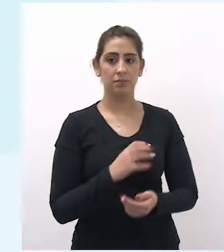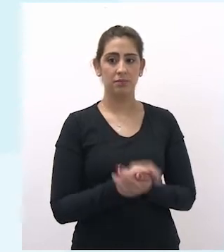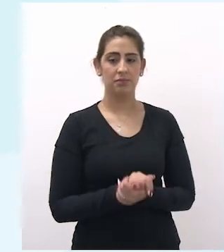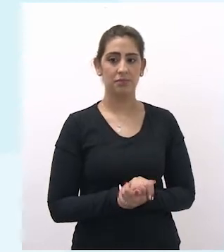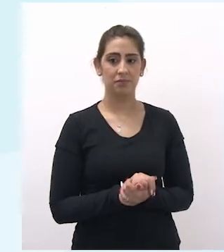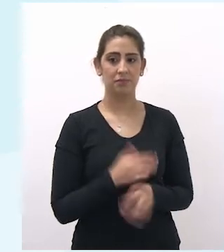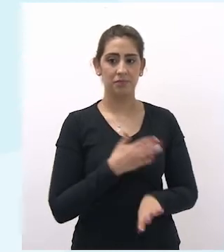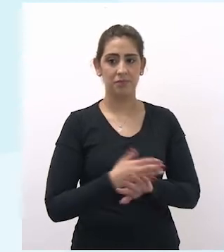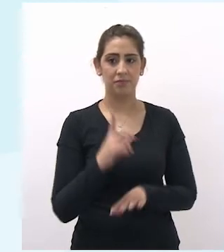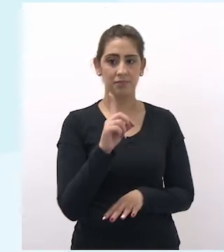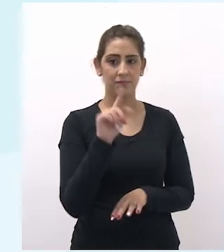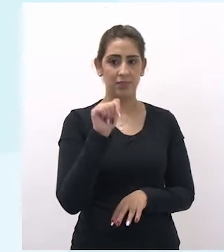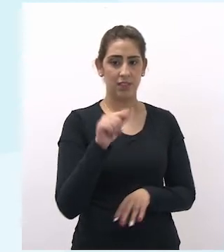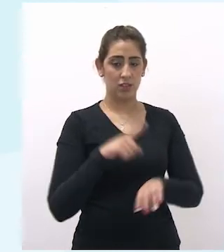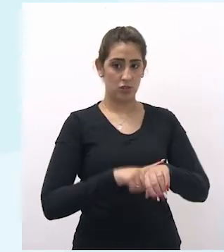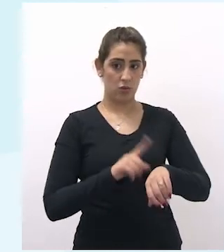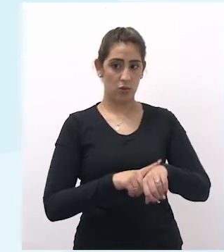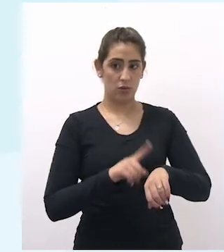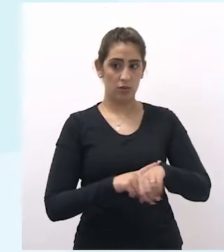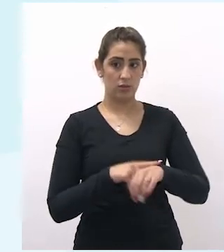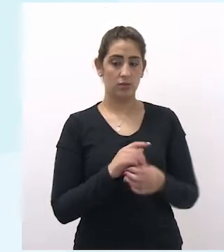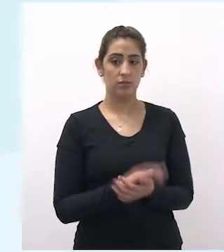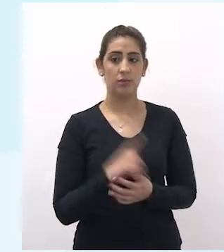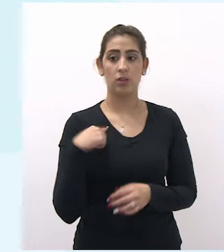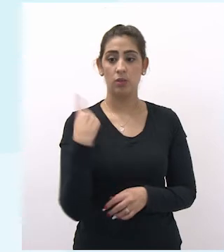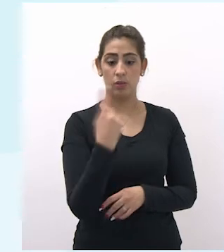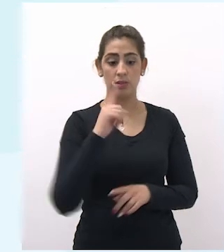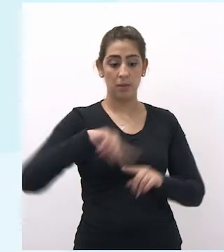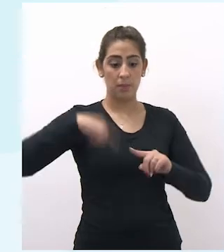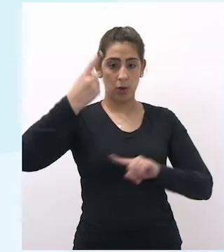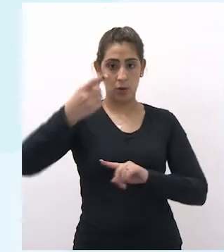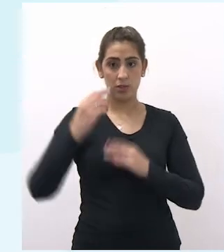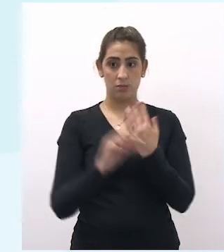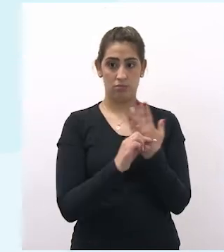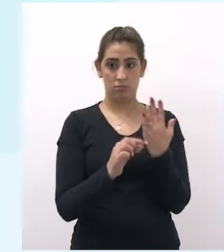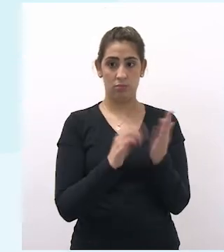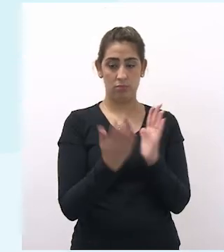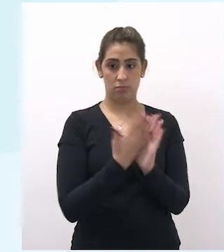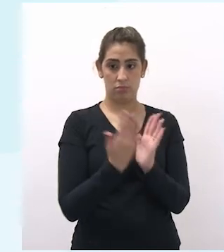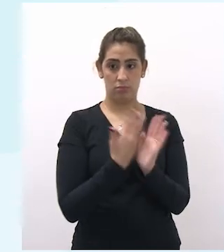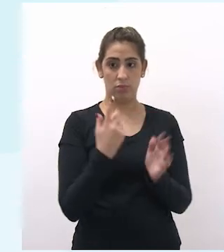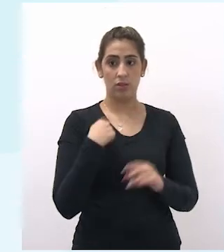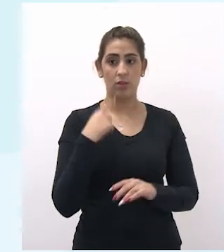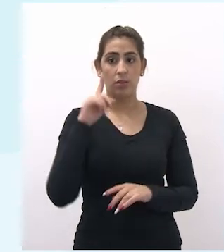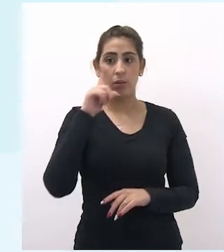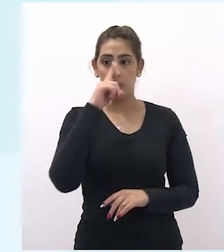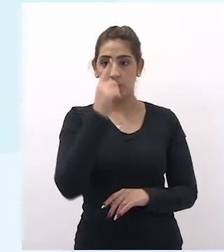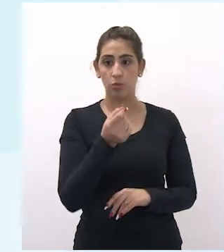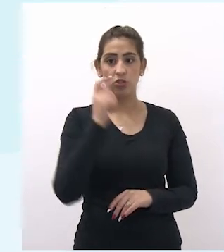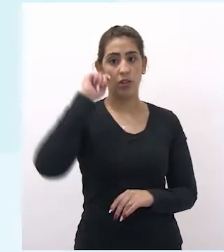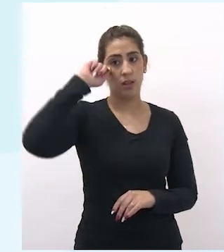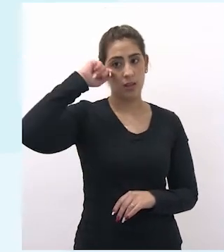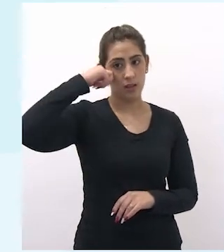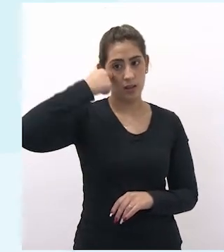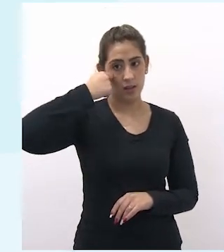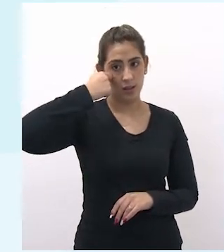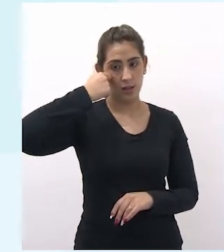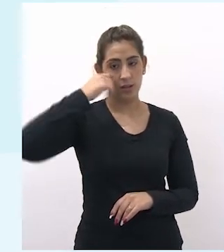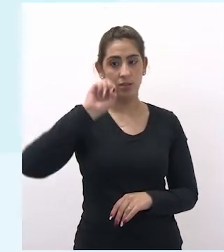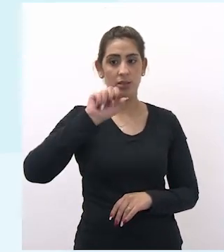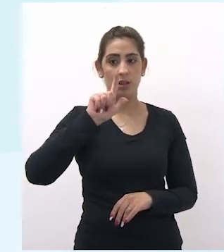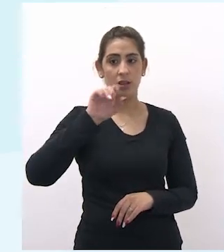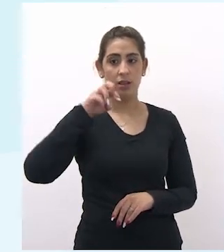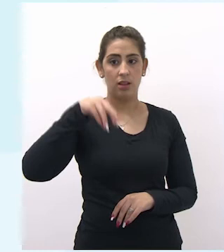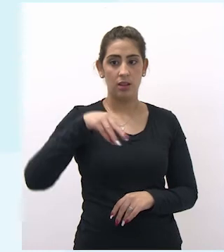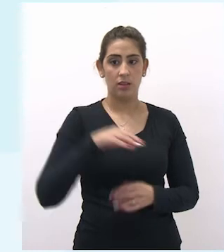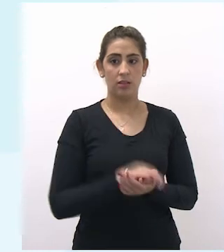partir das 17 horas. E a nossa próxima obra é Eu, Tituba, Bruxa Negra de Salem, da Maryse Condé.